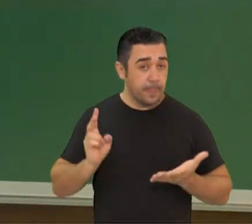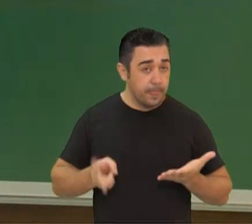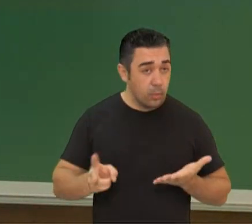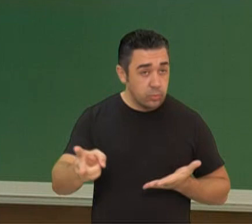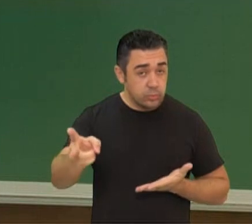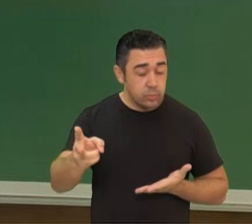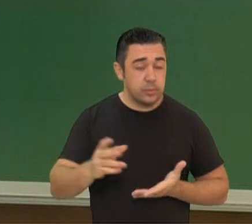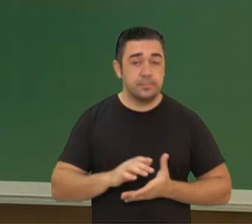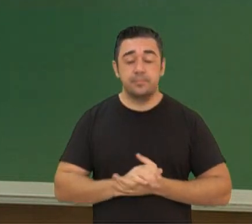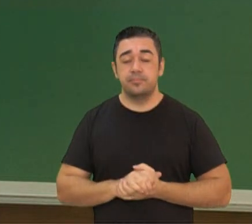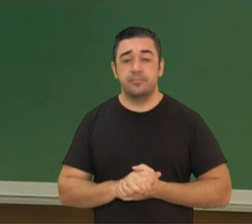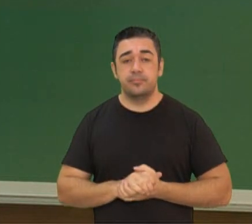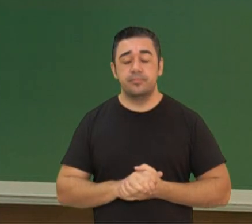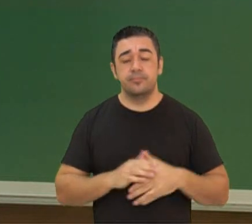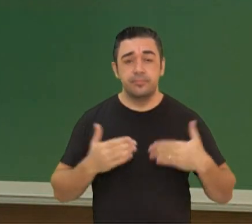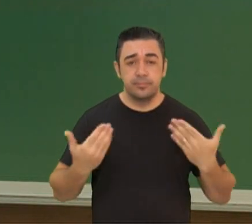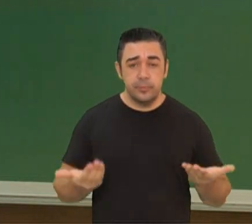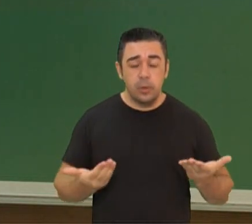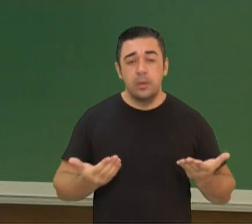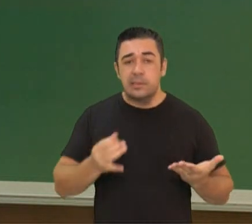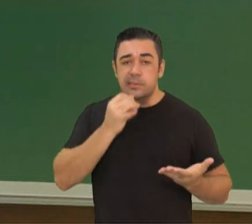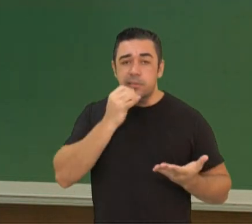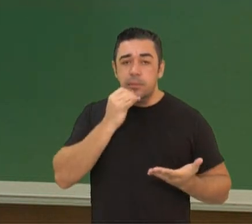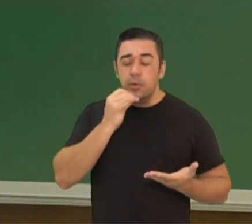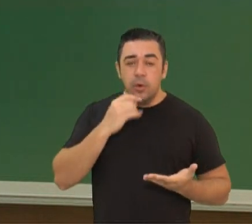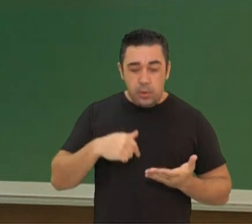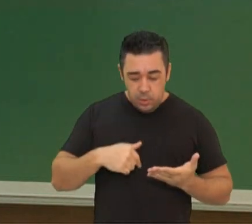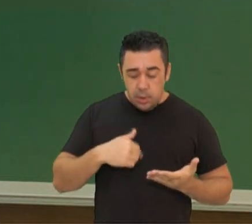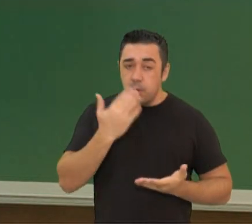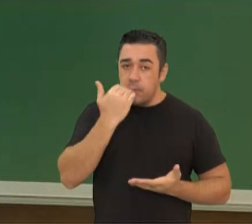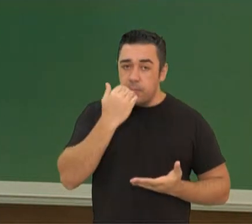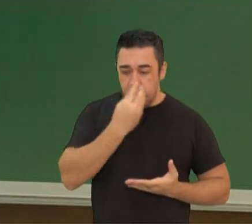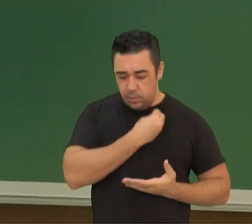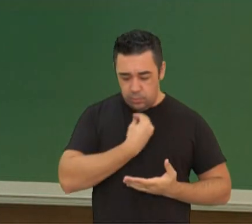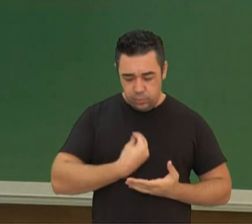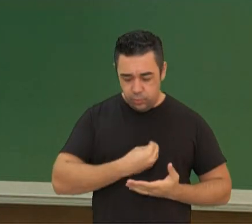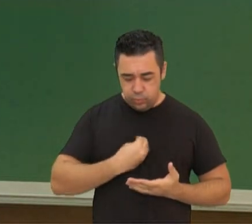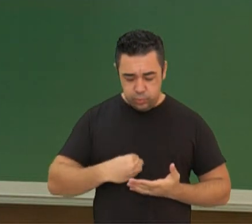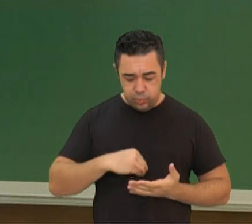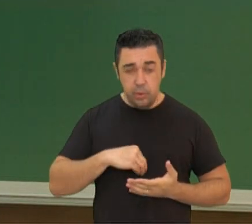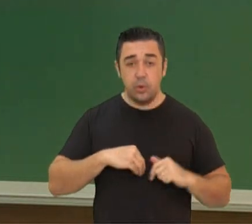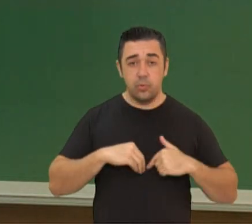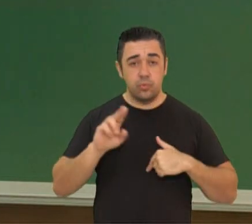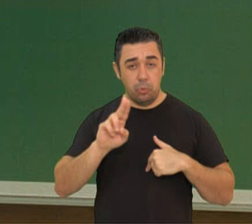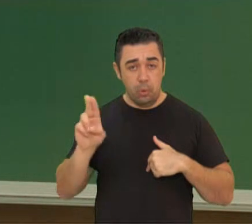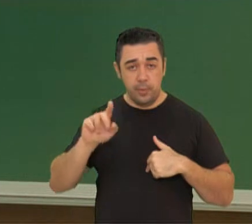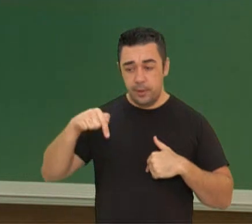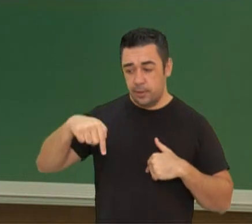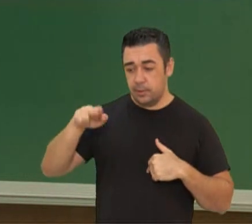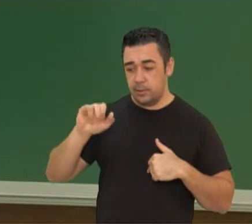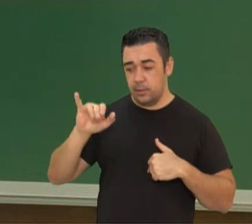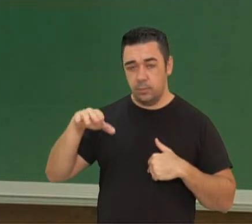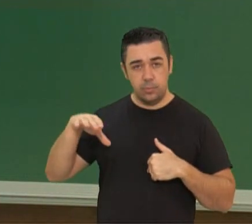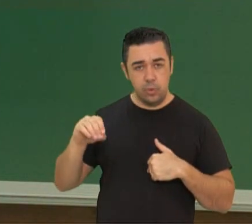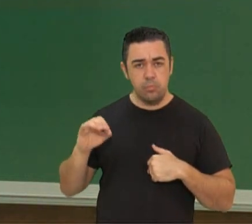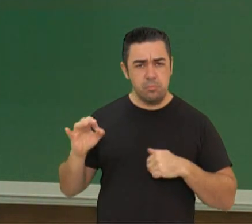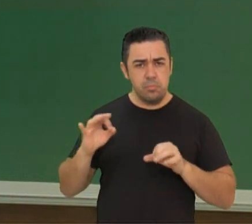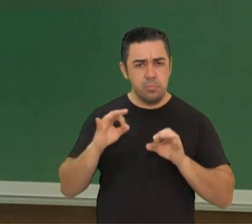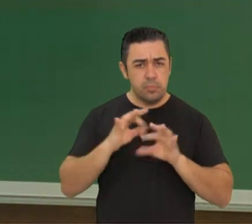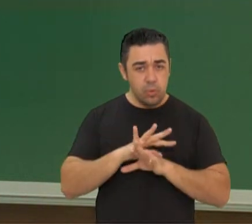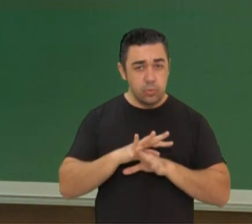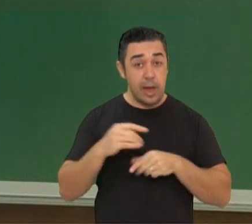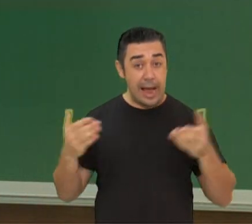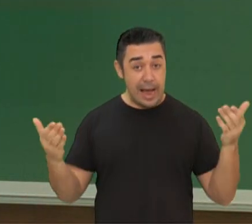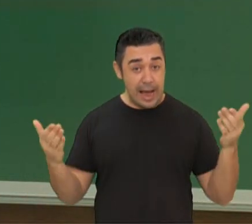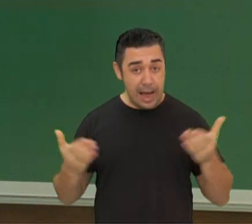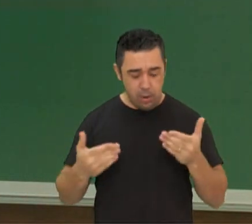Continuando então, a partir do momento que o quimo, aquela mistura, né, de alimentos já mastigados, já umedecidos, agora